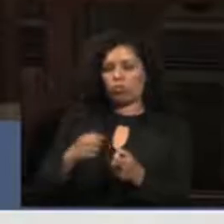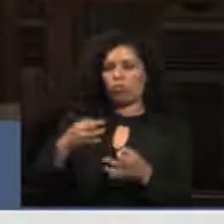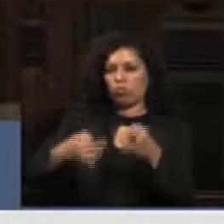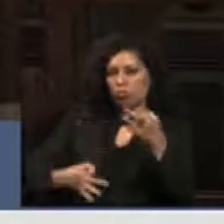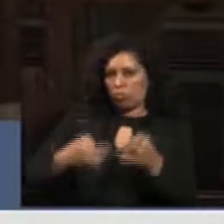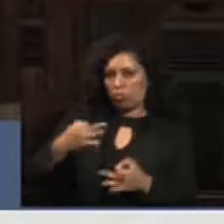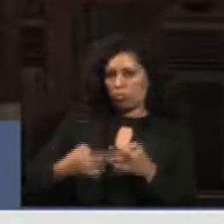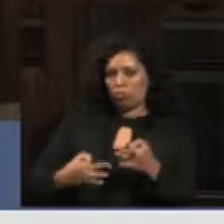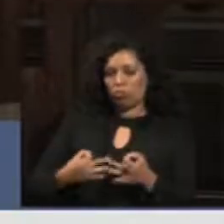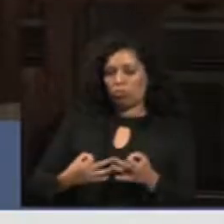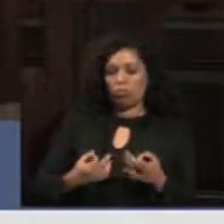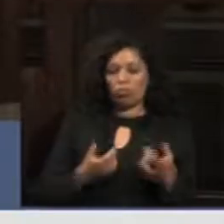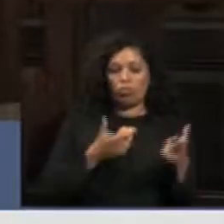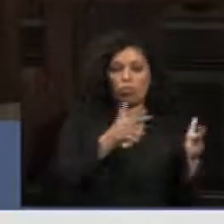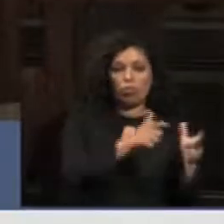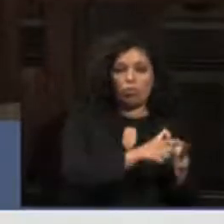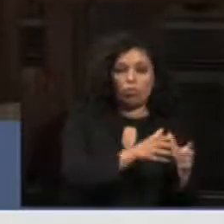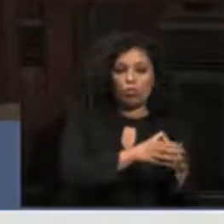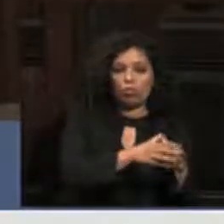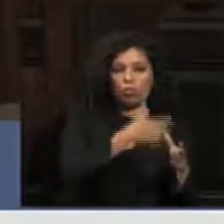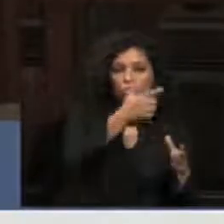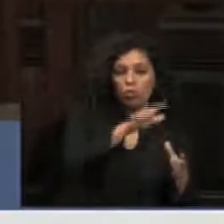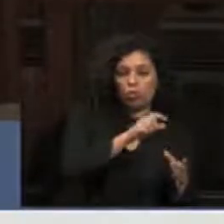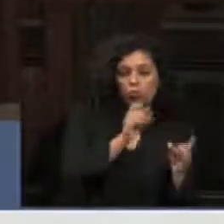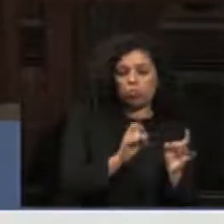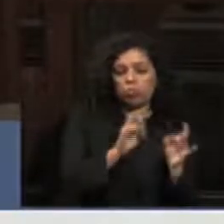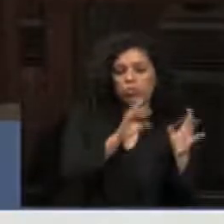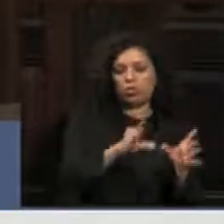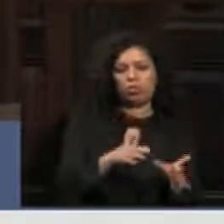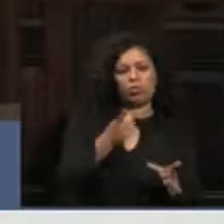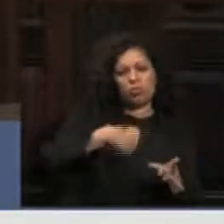enquanto outros eram protegidos.